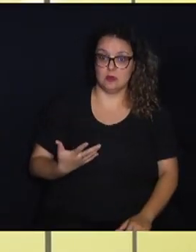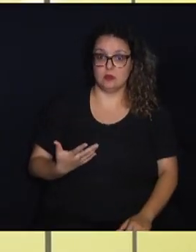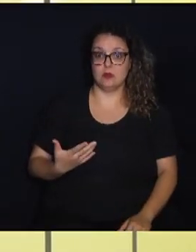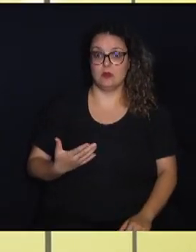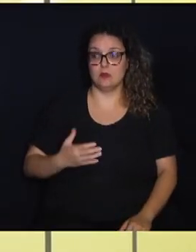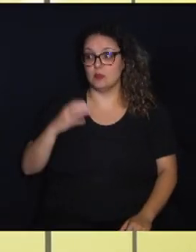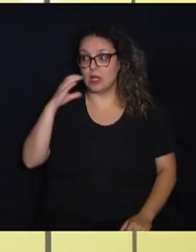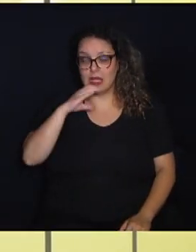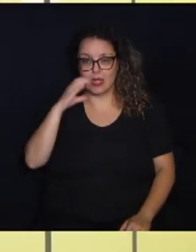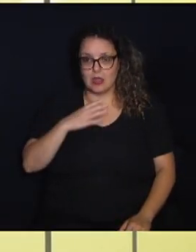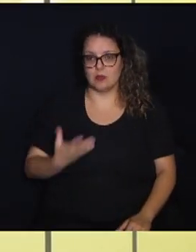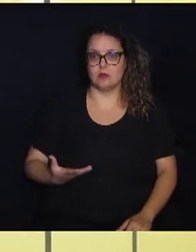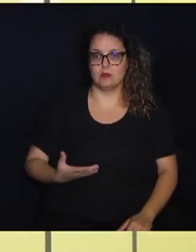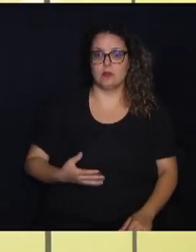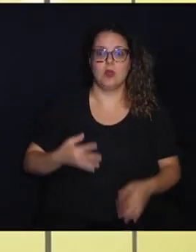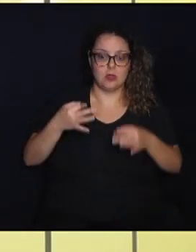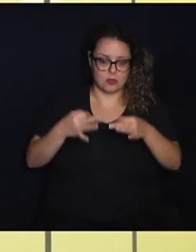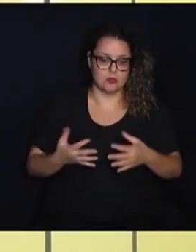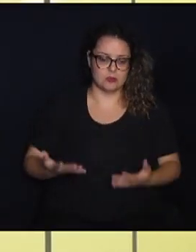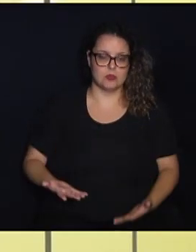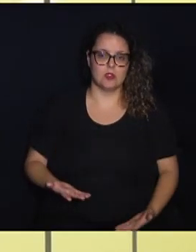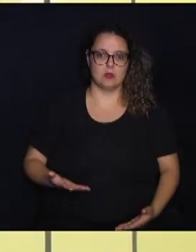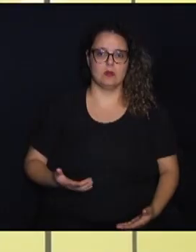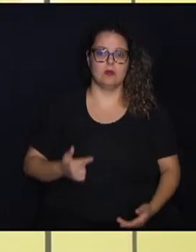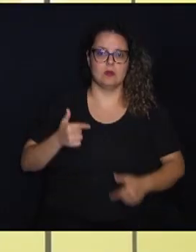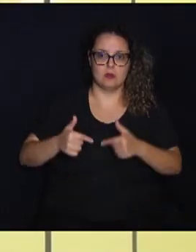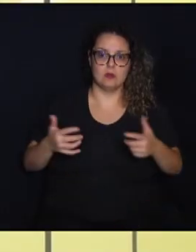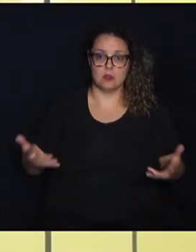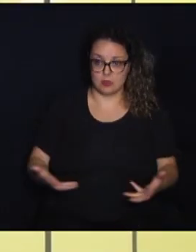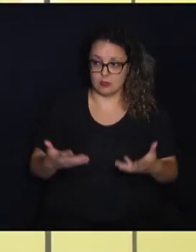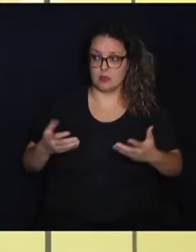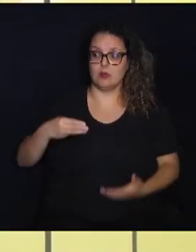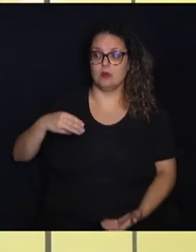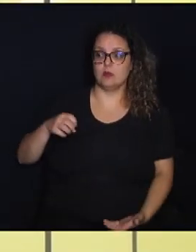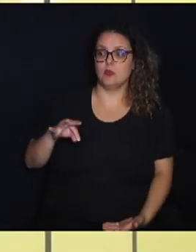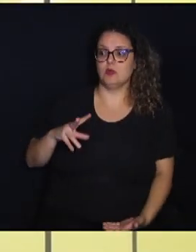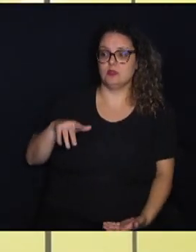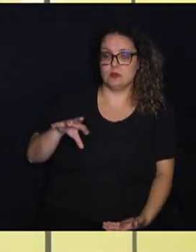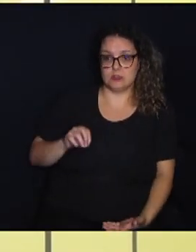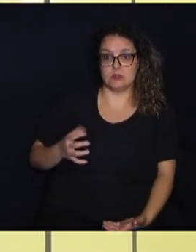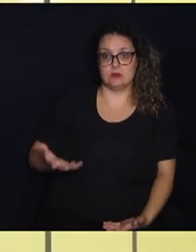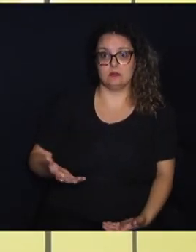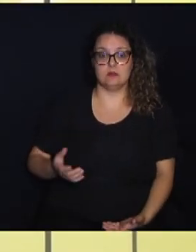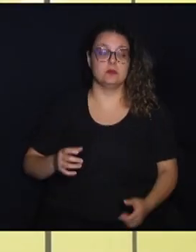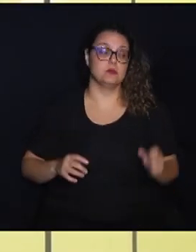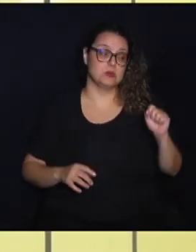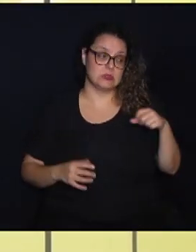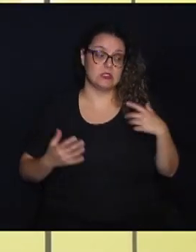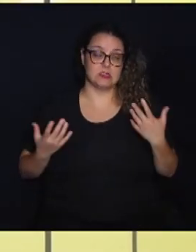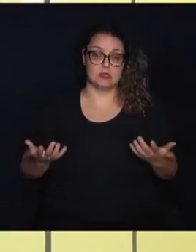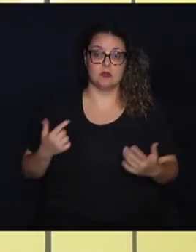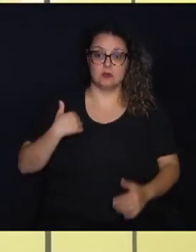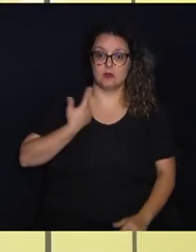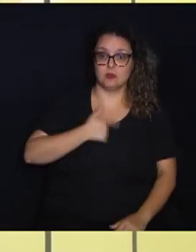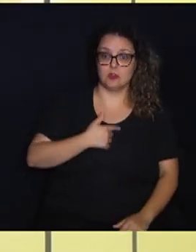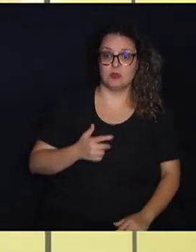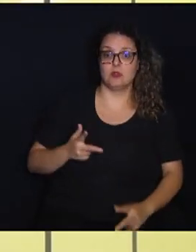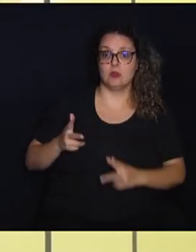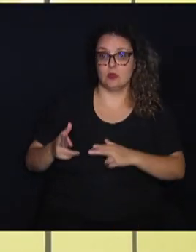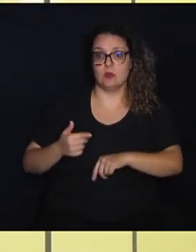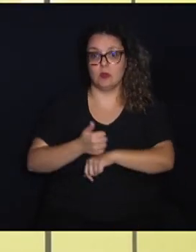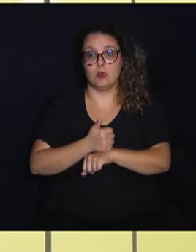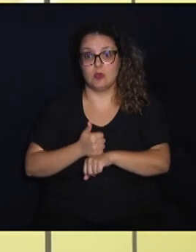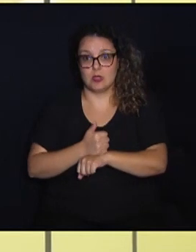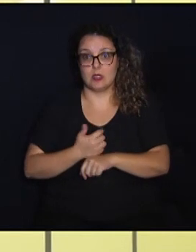imediatista, para justamente trabalhar com a questão da motivação. Sim. Né? Então, nós, quanto profissionais, a gente tem